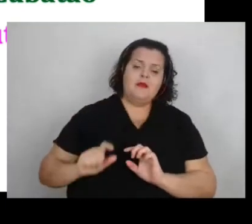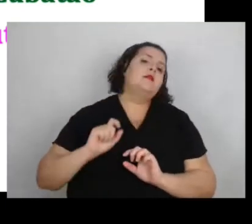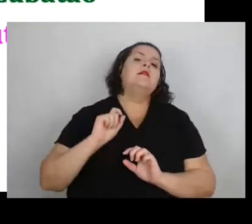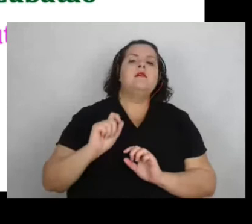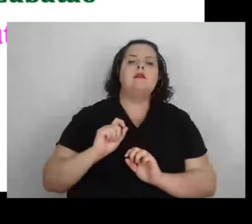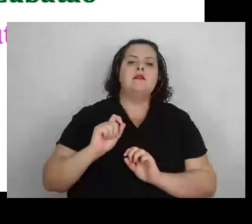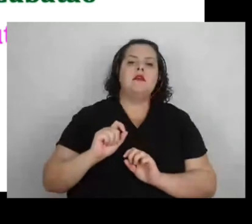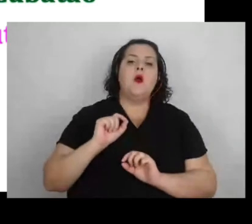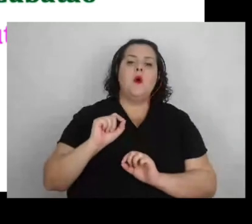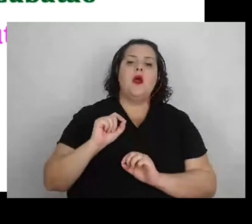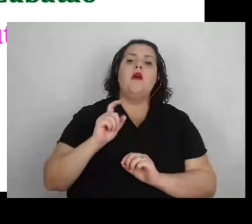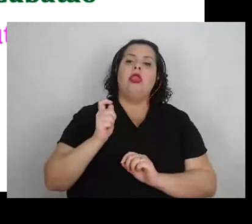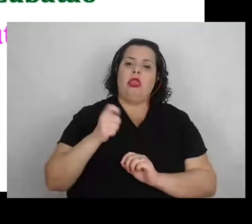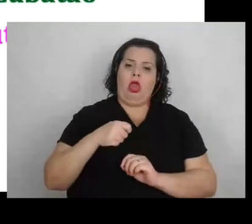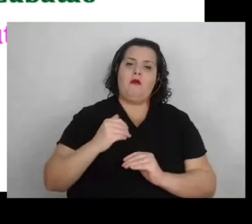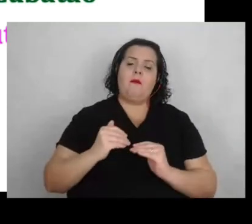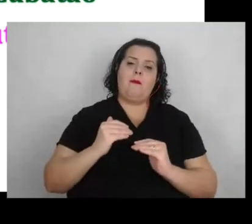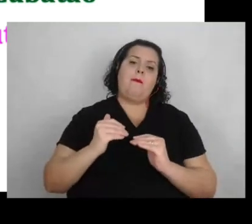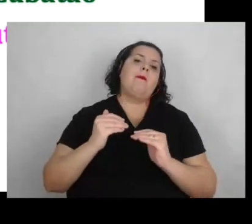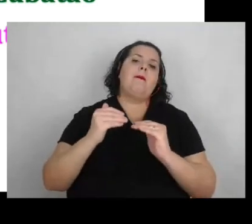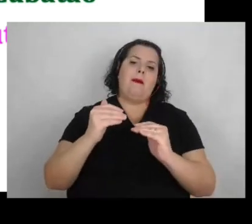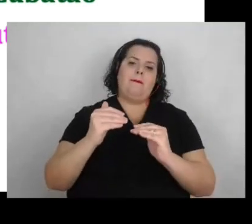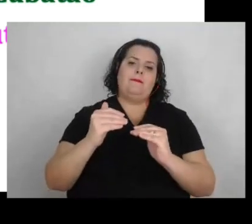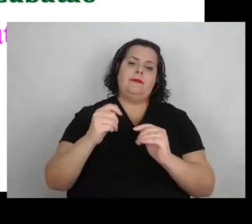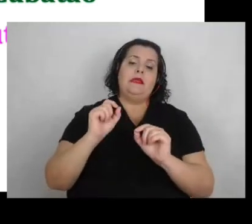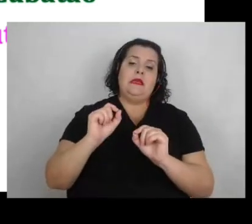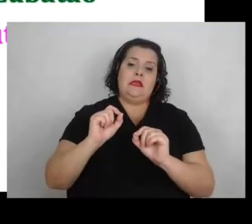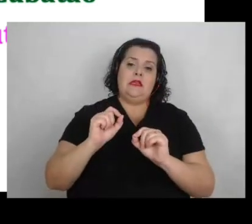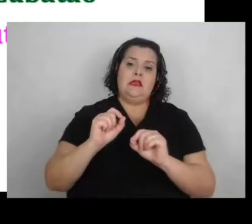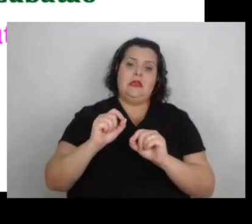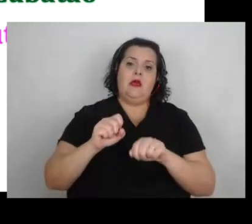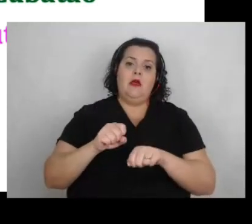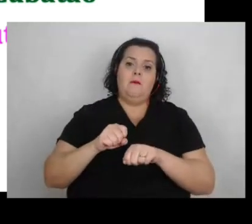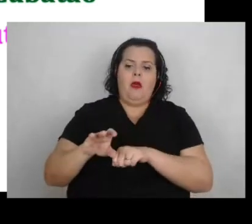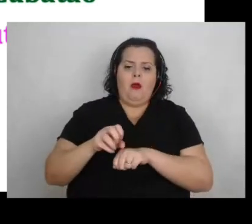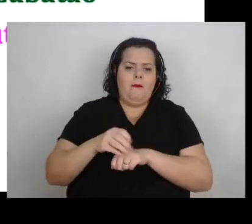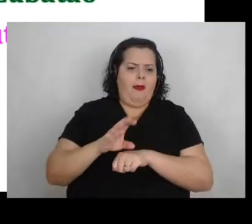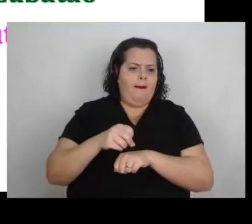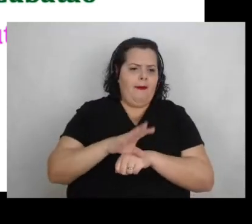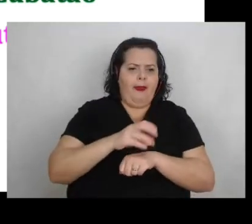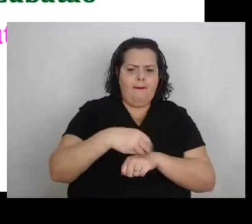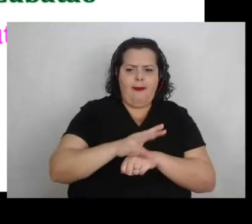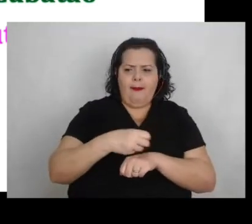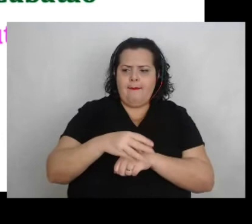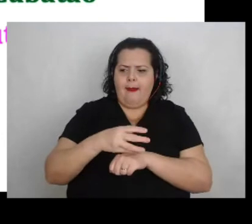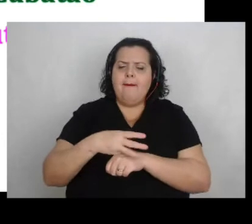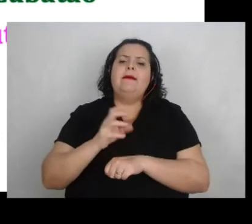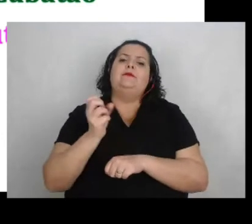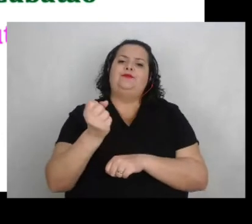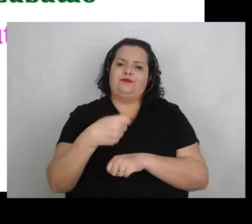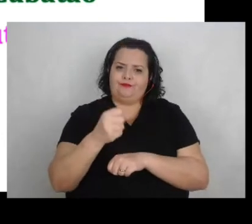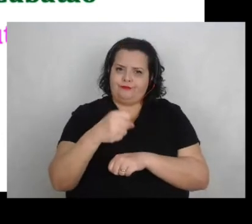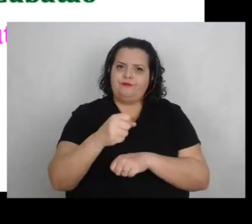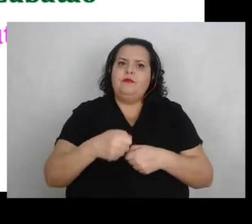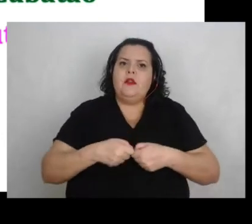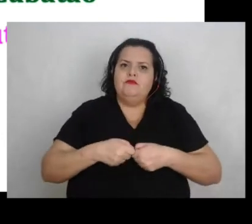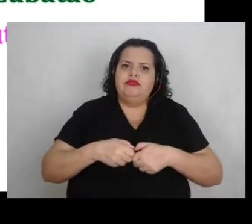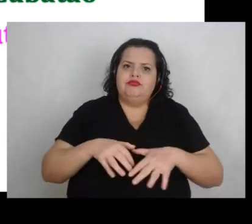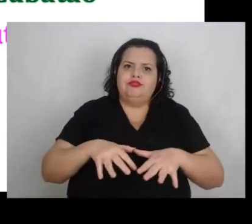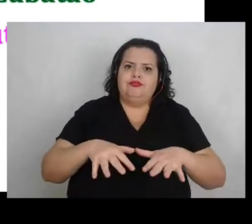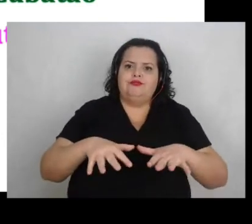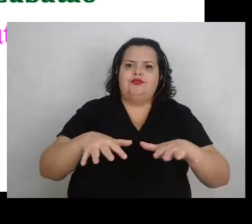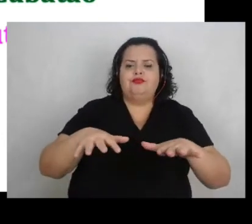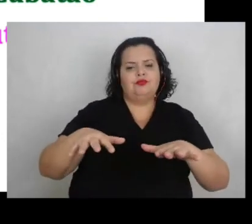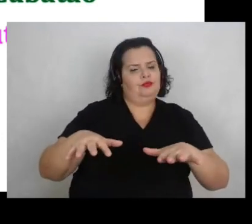estava em ascensão, que a velocidade de disseminação da infecção na Baixada Santista era mais acelerada do que os estudos semelhantes no